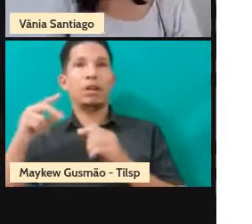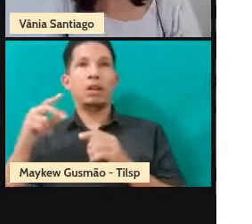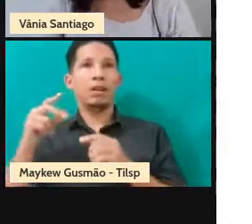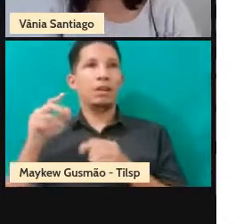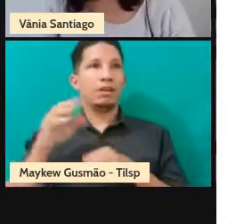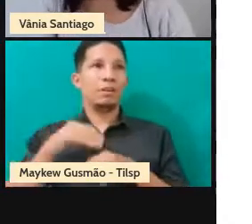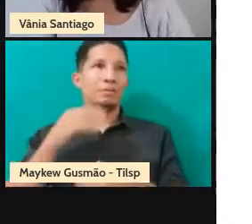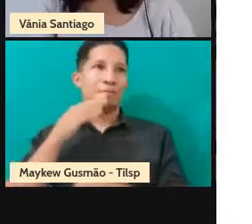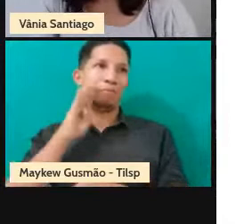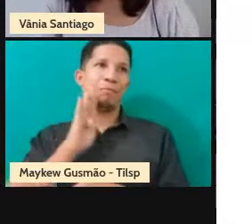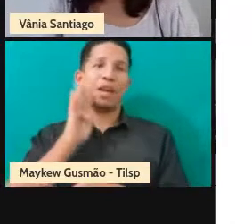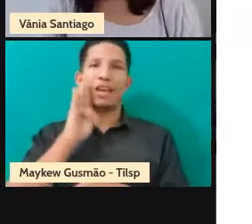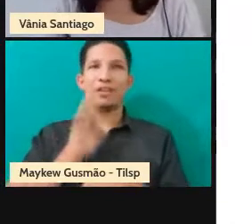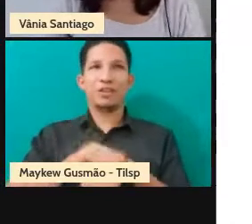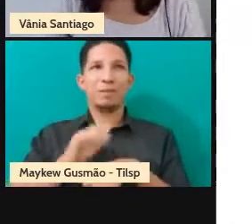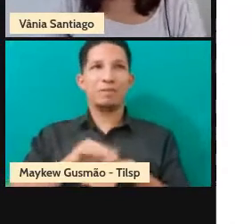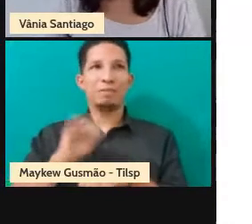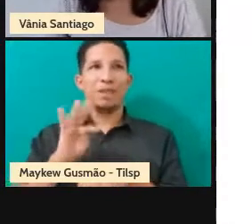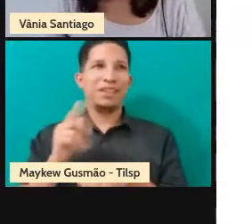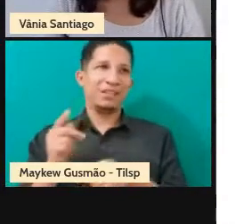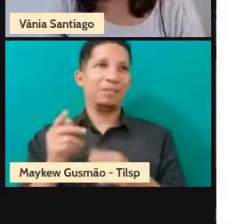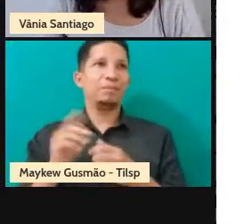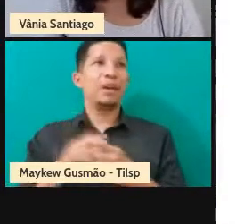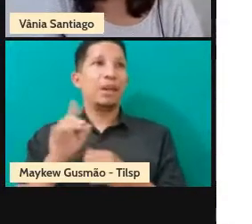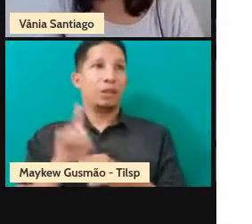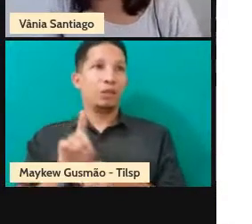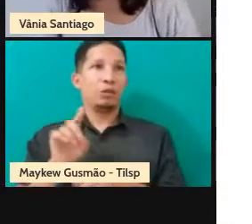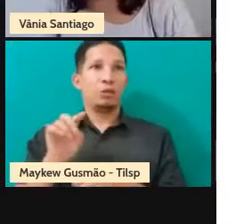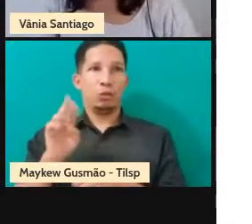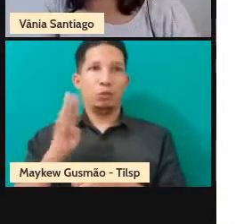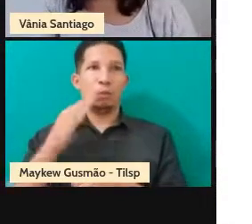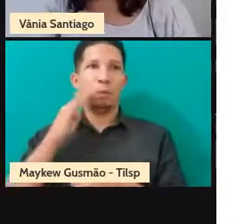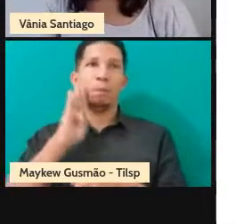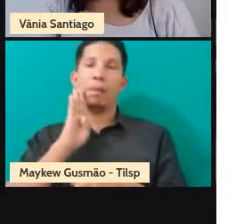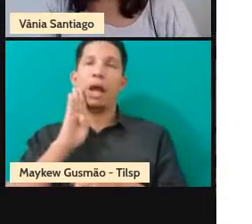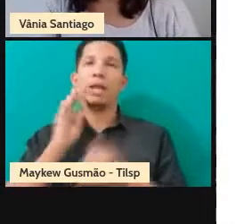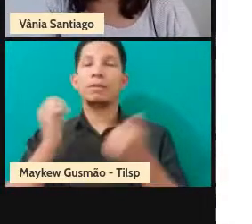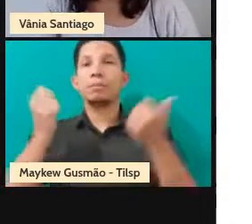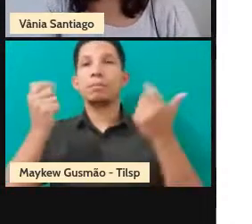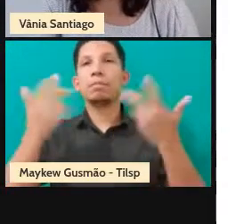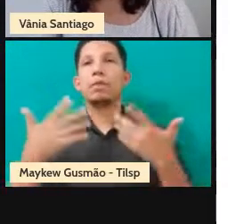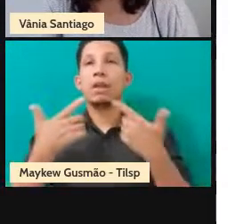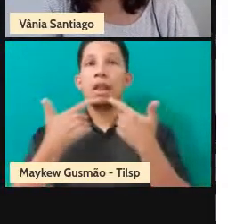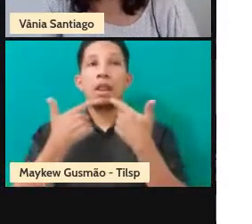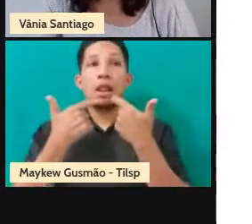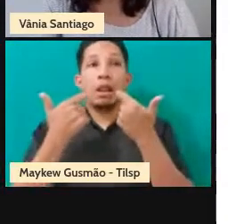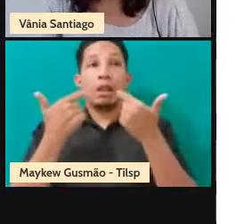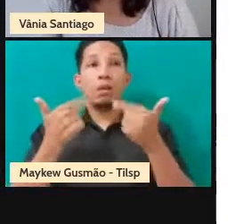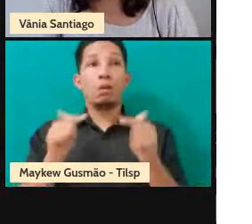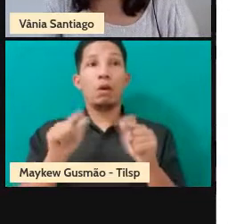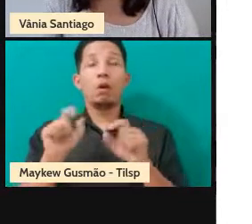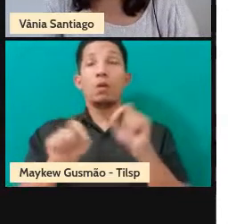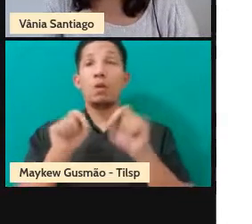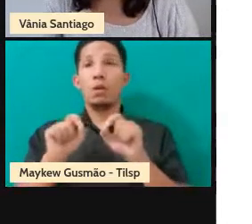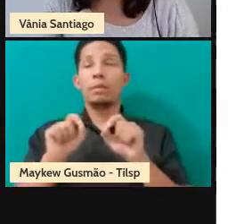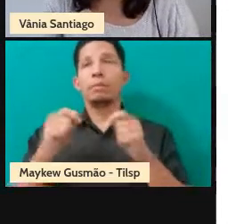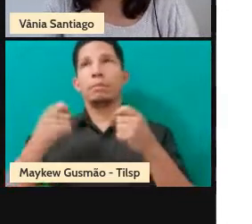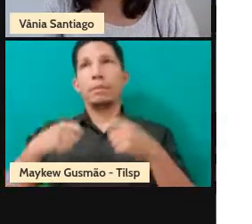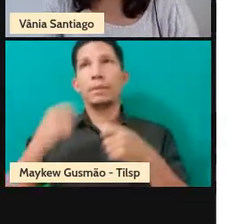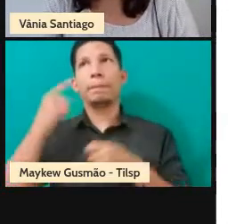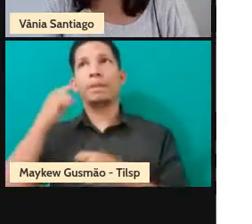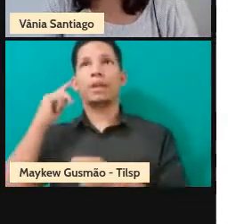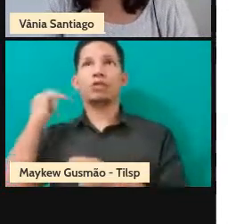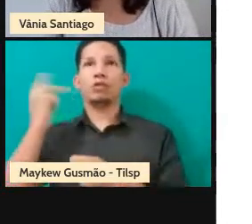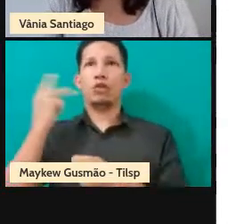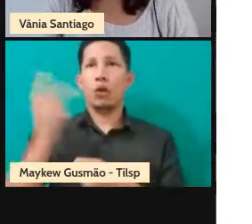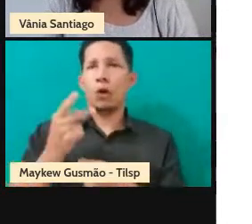mas a autora Bright vai dizer que estudar a linguagem leva em conta a historicidade, os